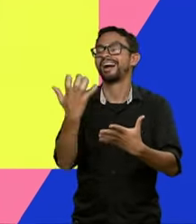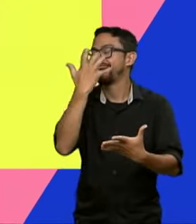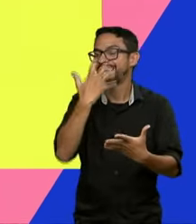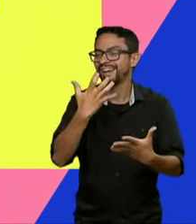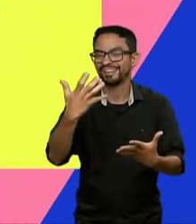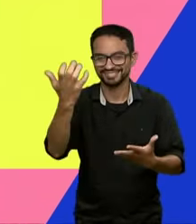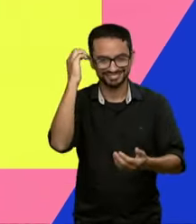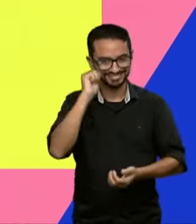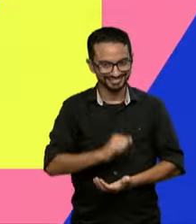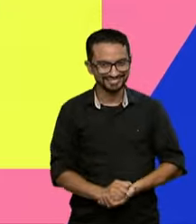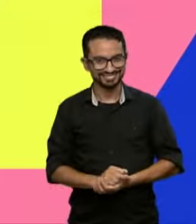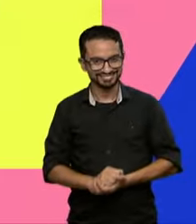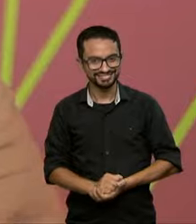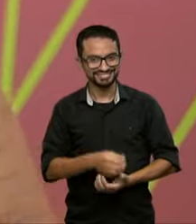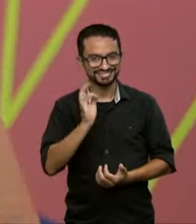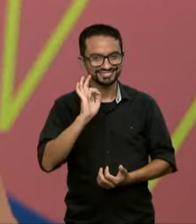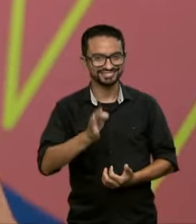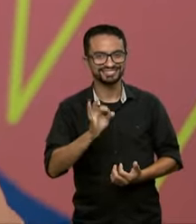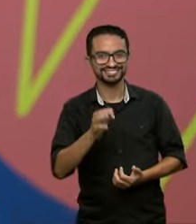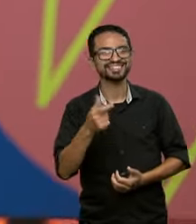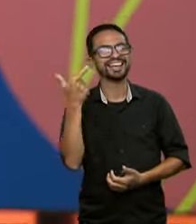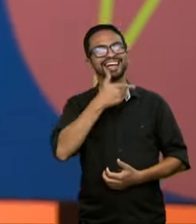Gato! Baiano estranho.